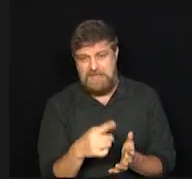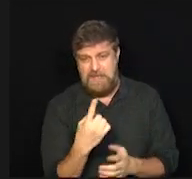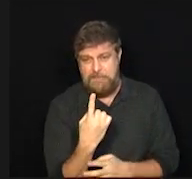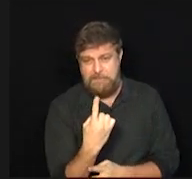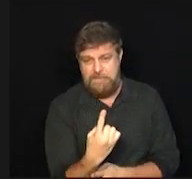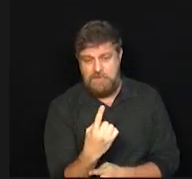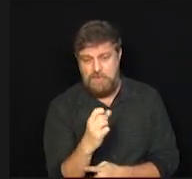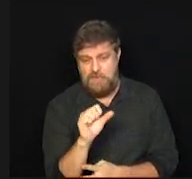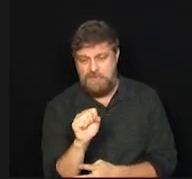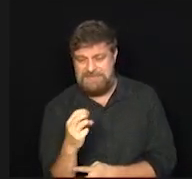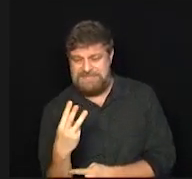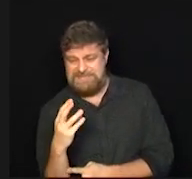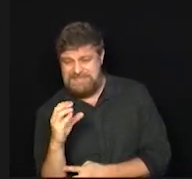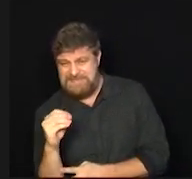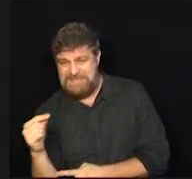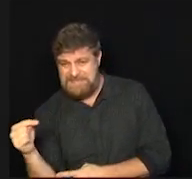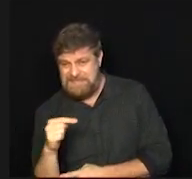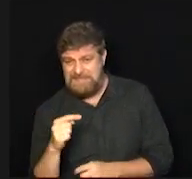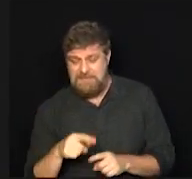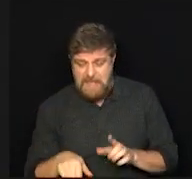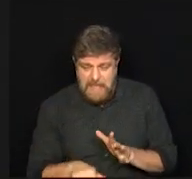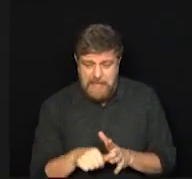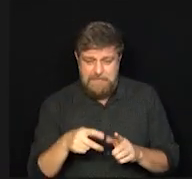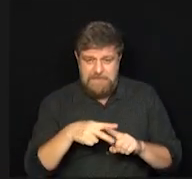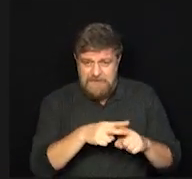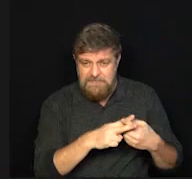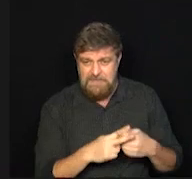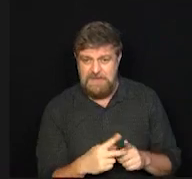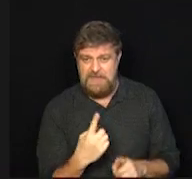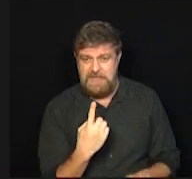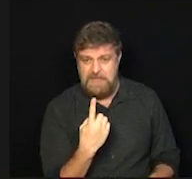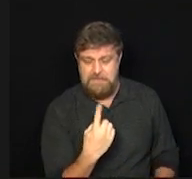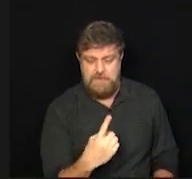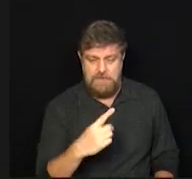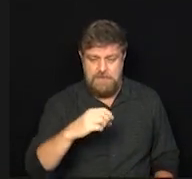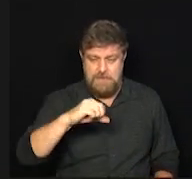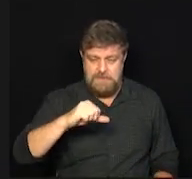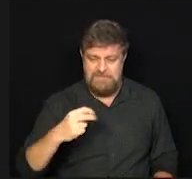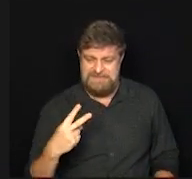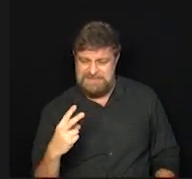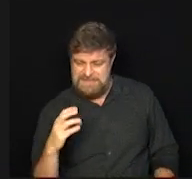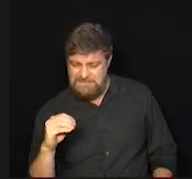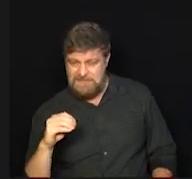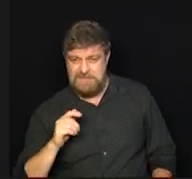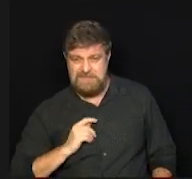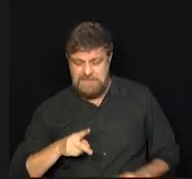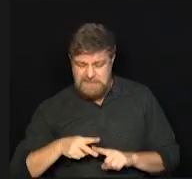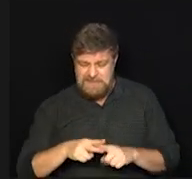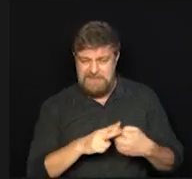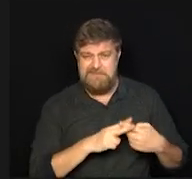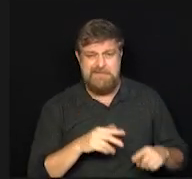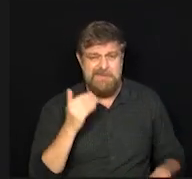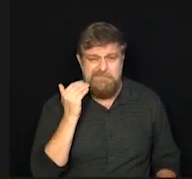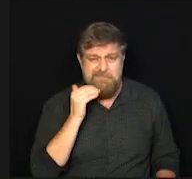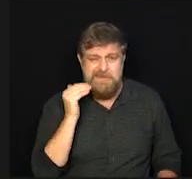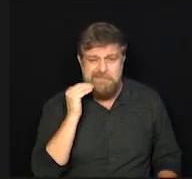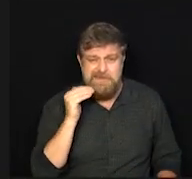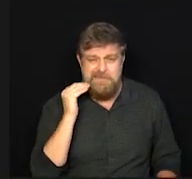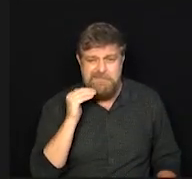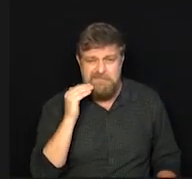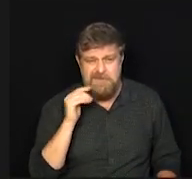1830 que fez uma primeira reforma no ano de 1920 e que têm grandes precariedade